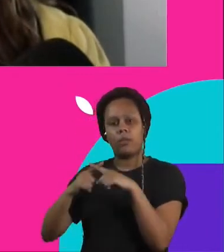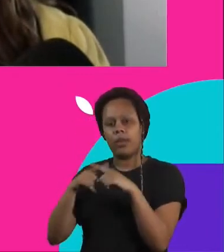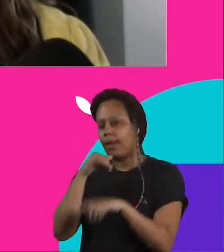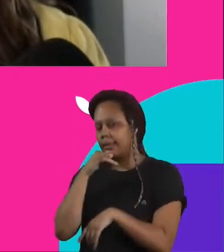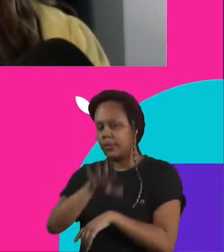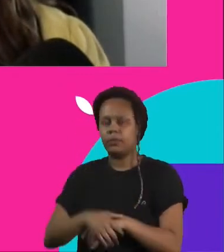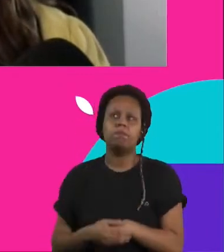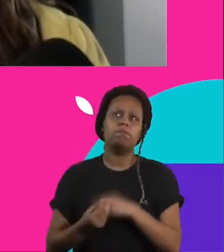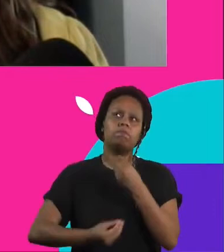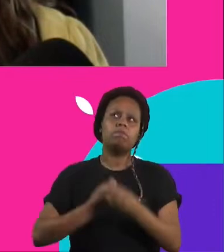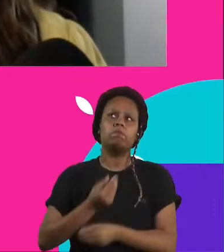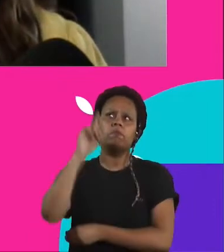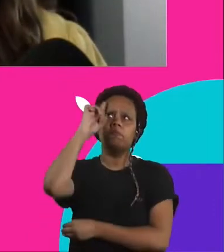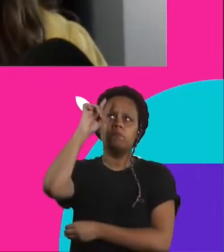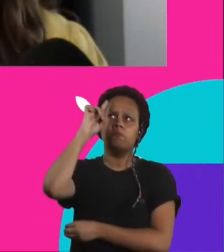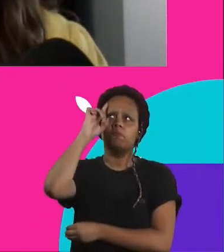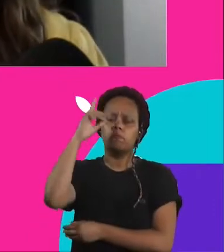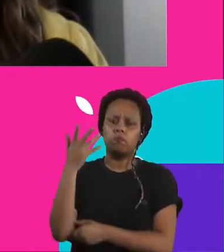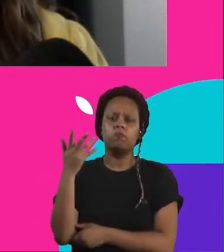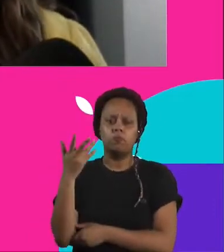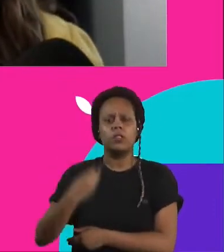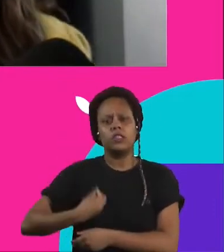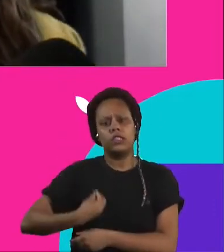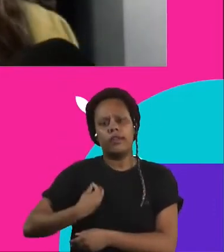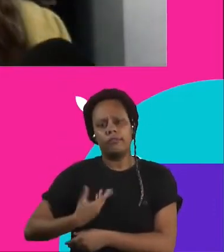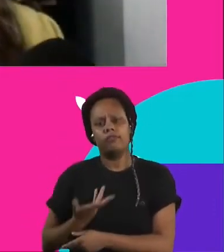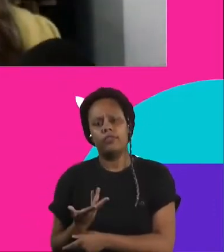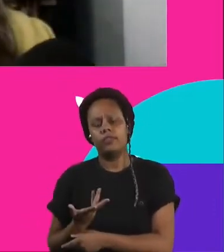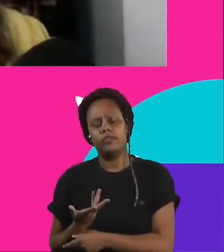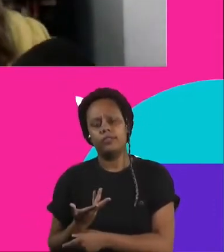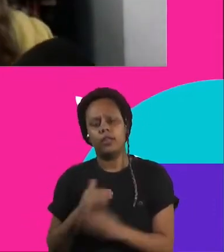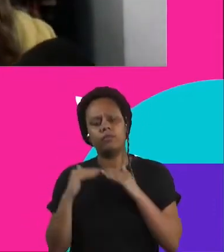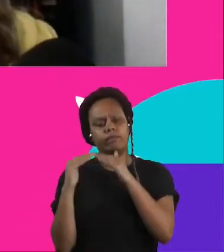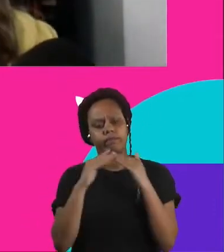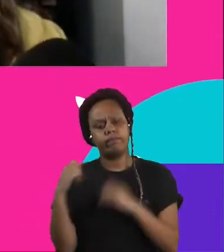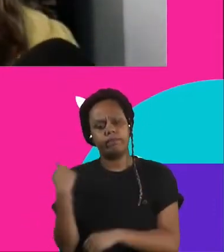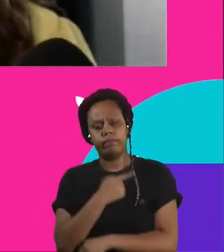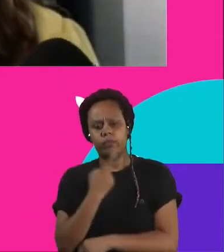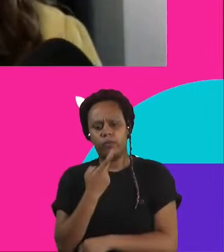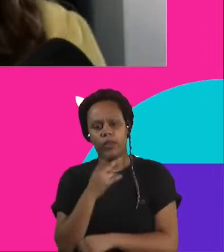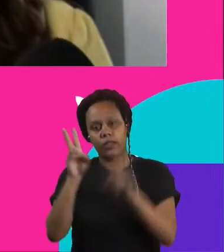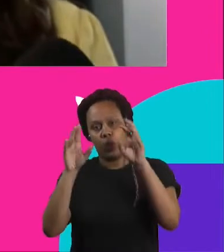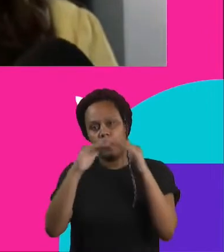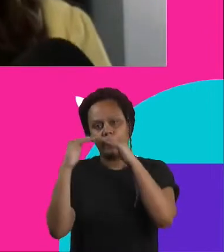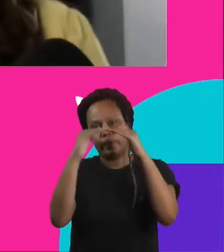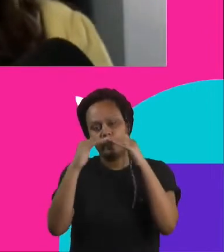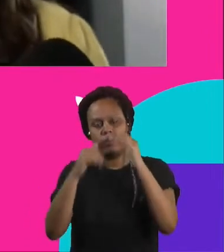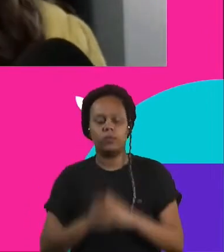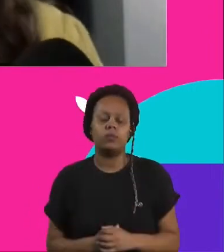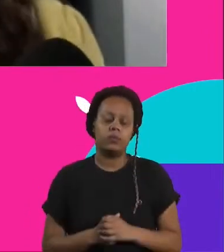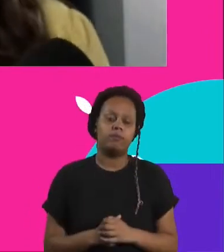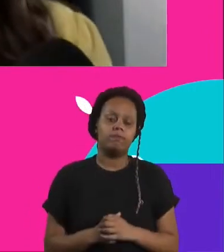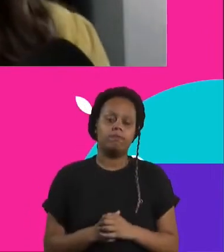nosso cotidiano, né? Porque talvez a gente, e é talvez um padrão nosso, né? Falando dos padrões aqui, da gente às